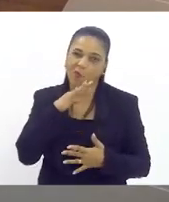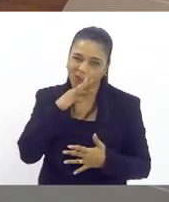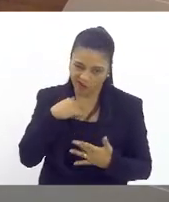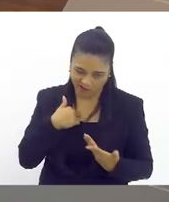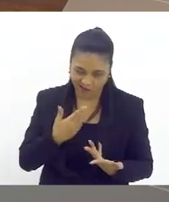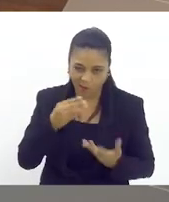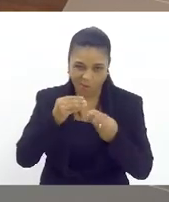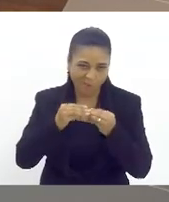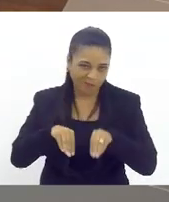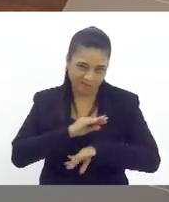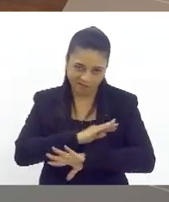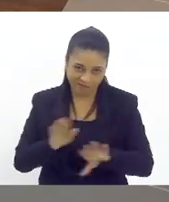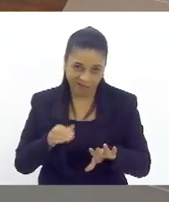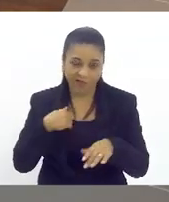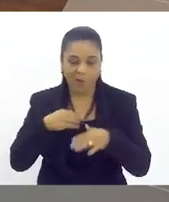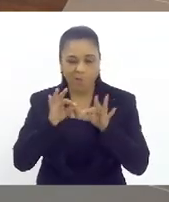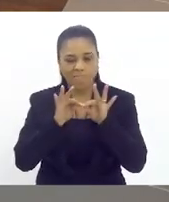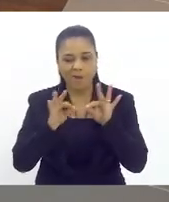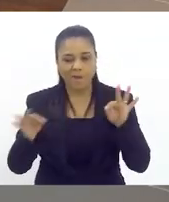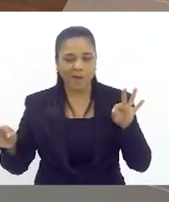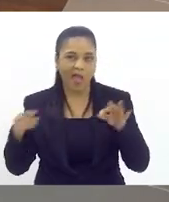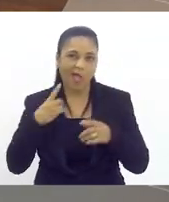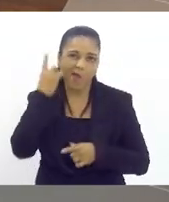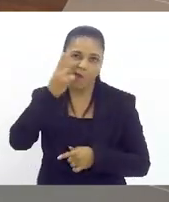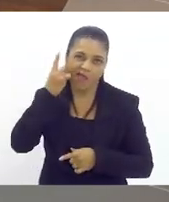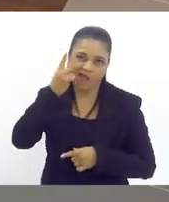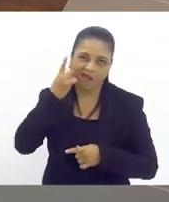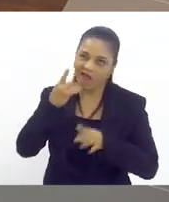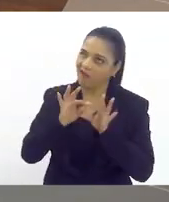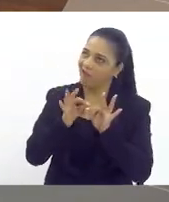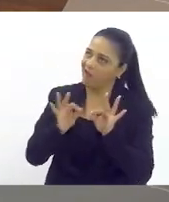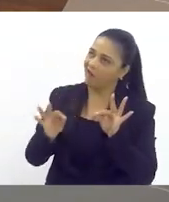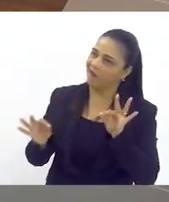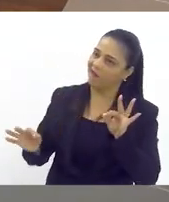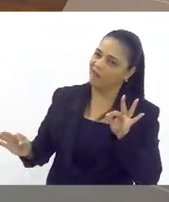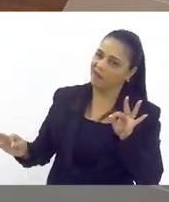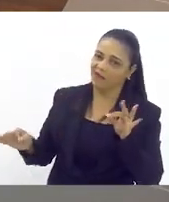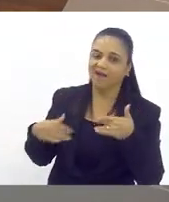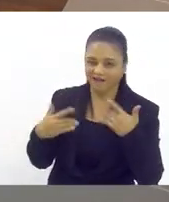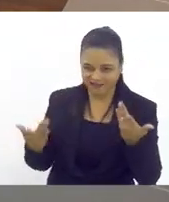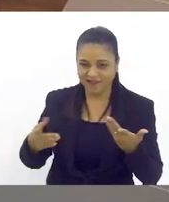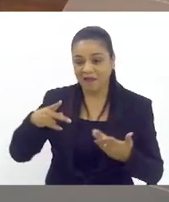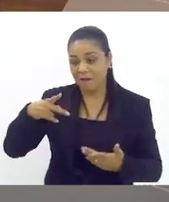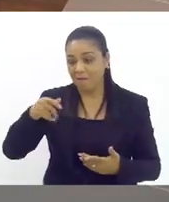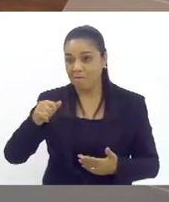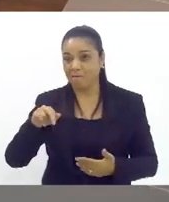falador Porque parlamentarem então os parlamentares parlam